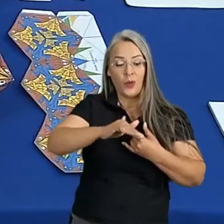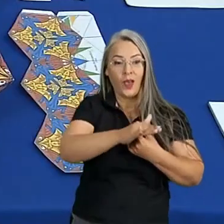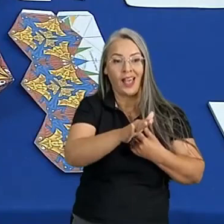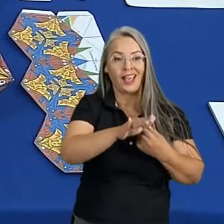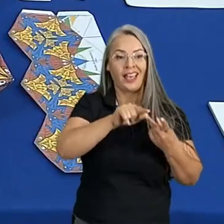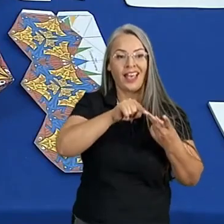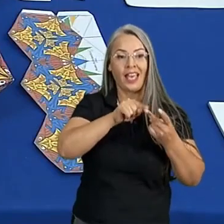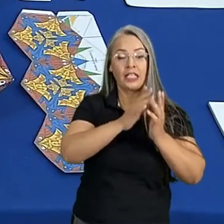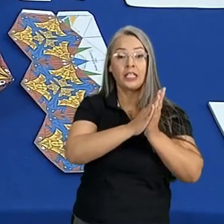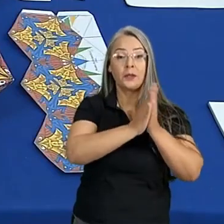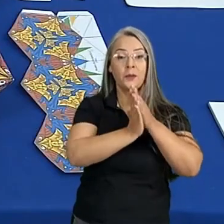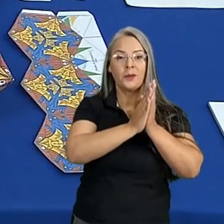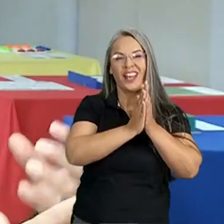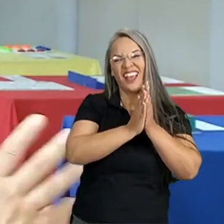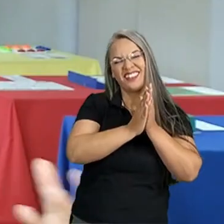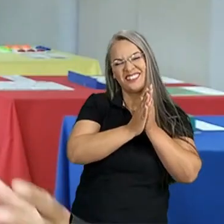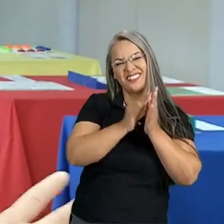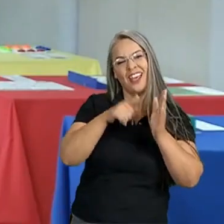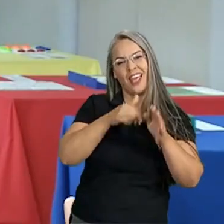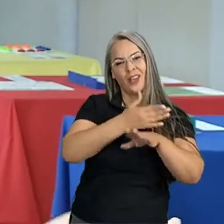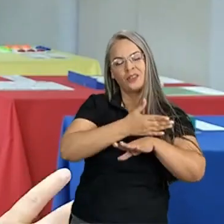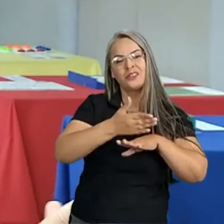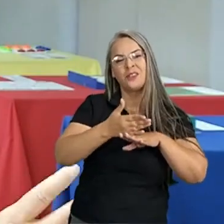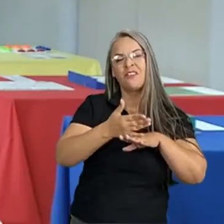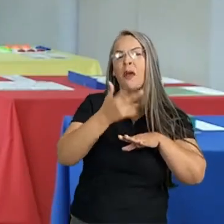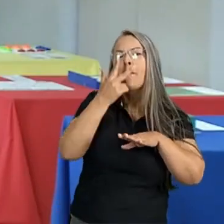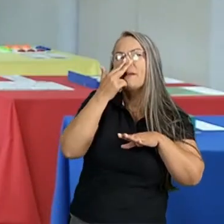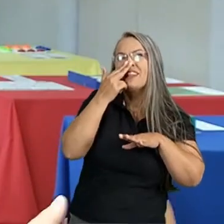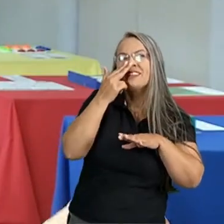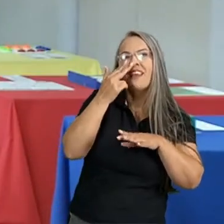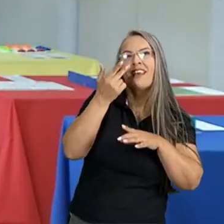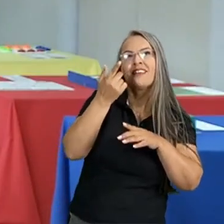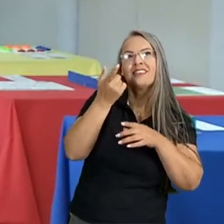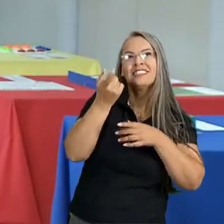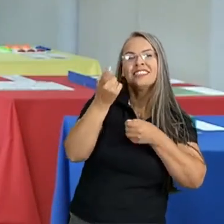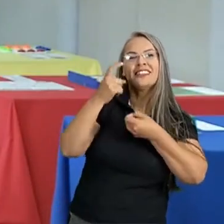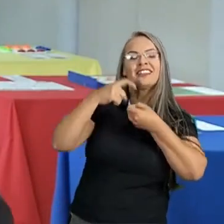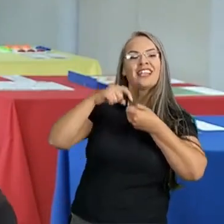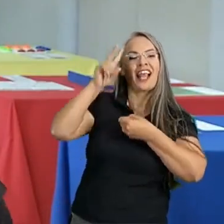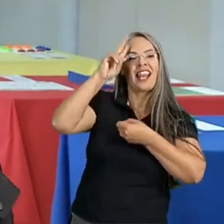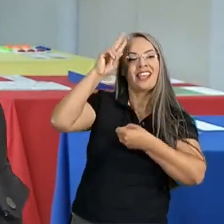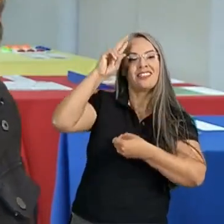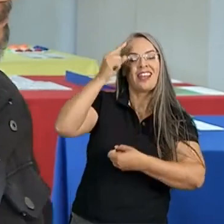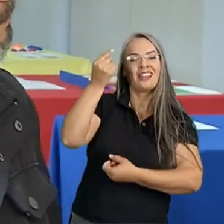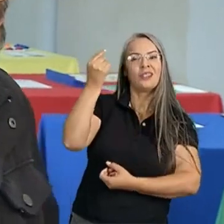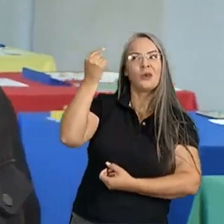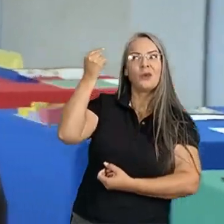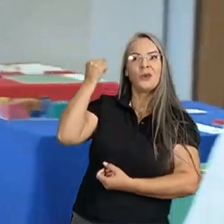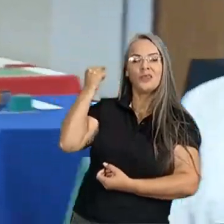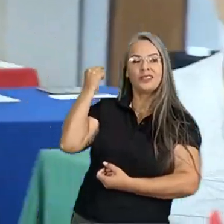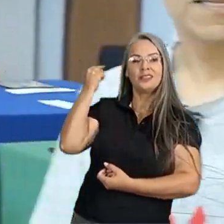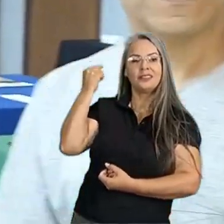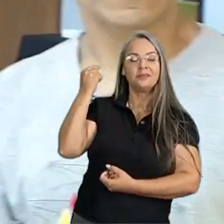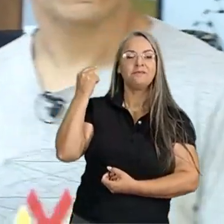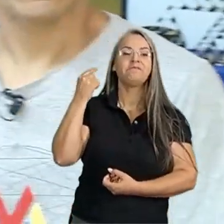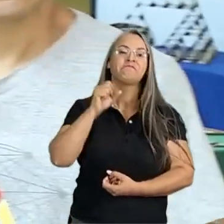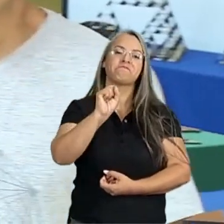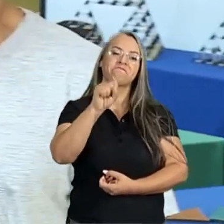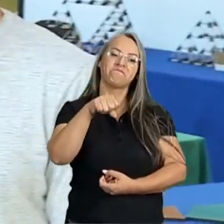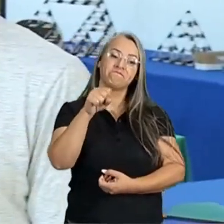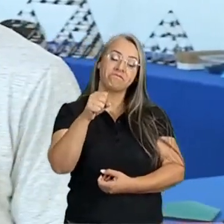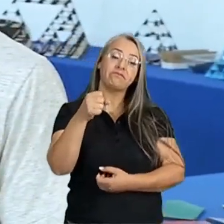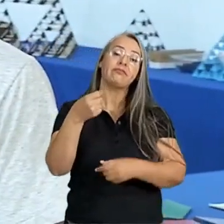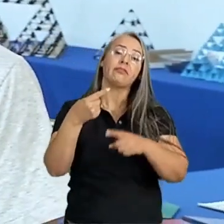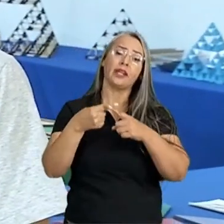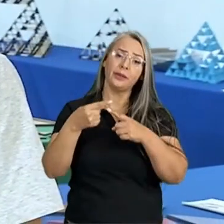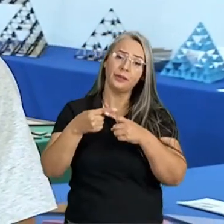que de se fazer os próprios brinquedos remete também a essa ideia de manual né de ter um eu acho que muita gente perdeu